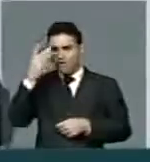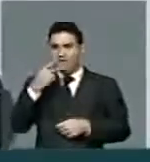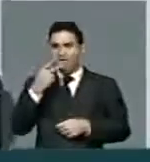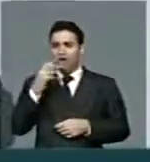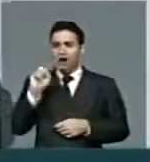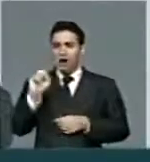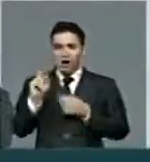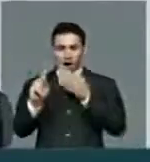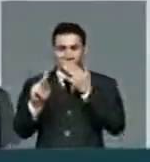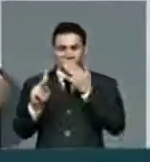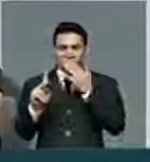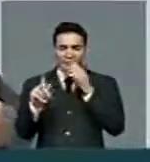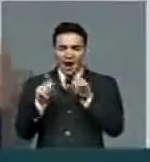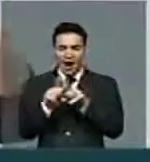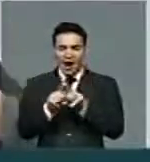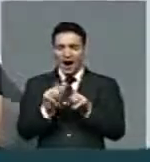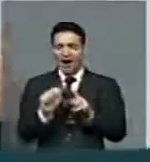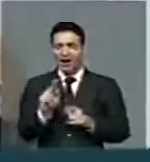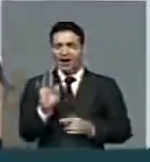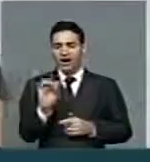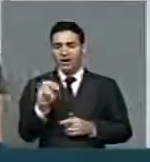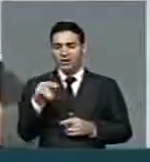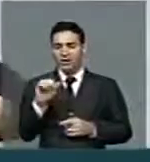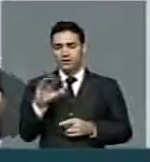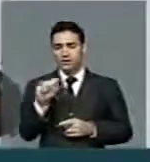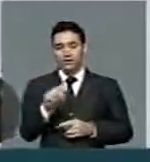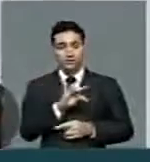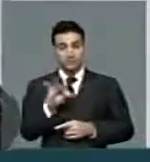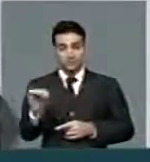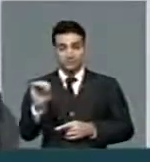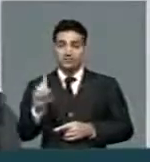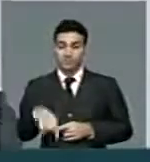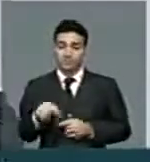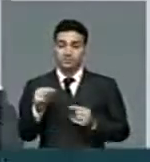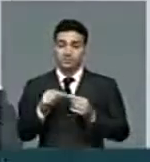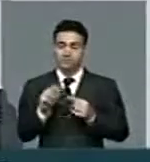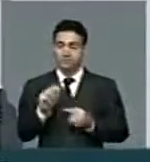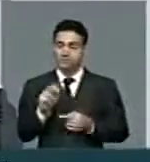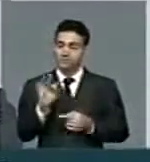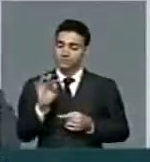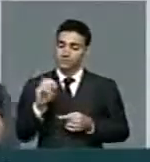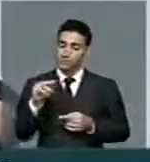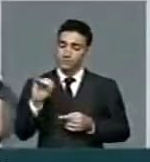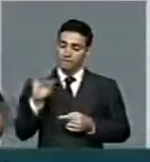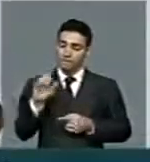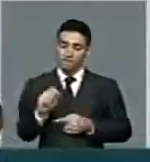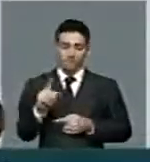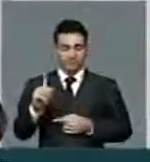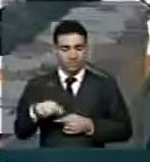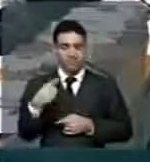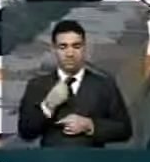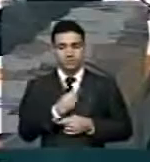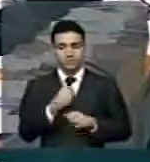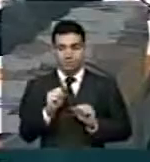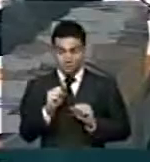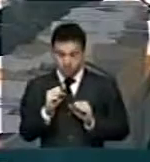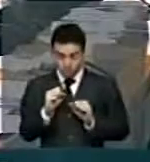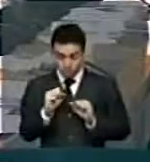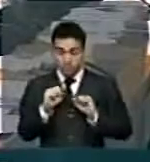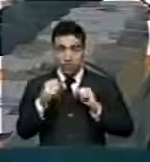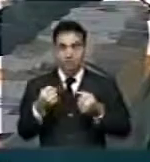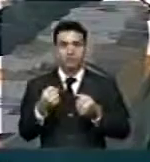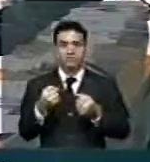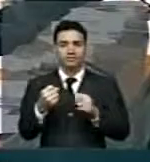a emissão automática. Tudo será feito automático. Esse é o nosso esforço. Então não procedem críticas de que a gente